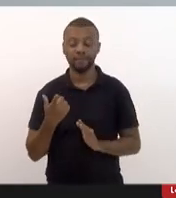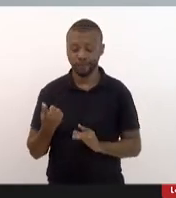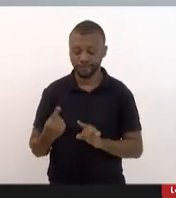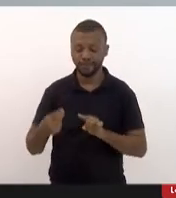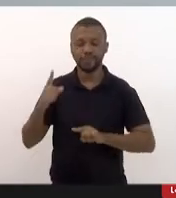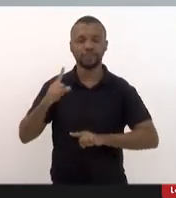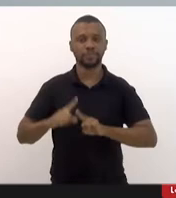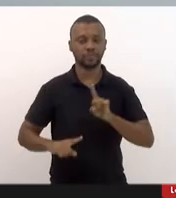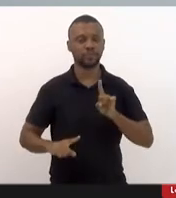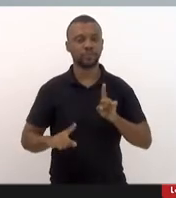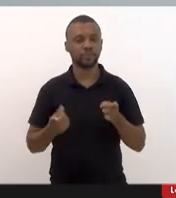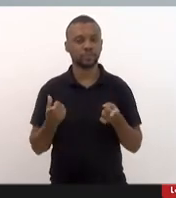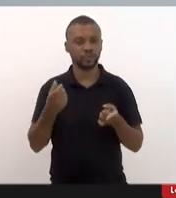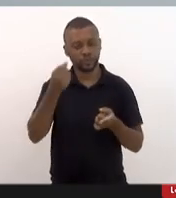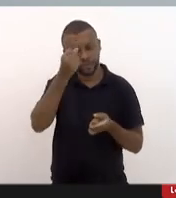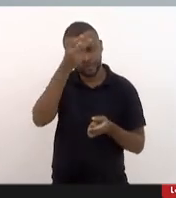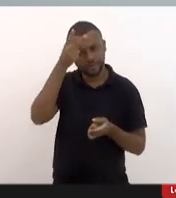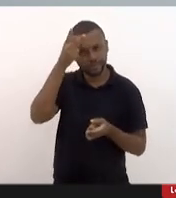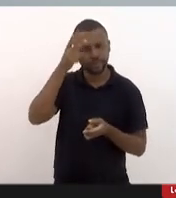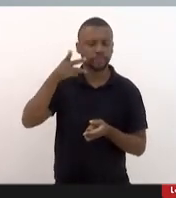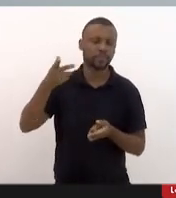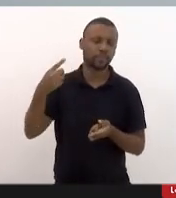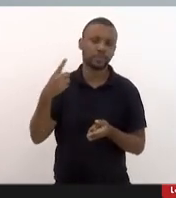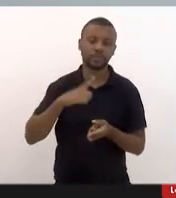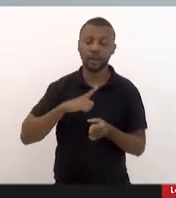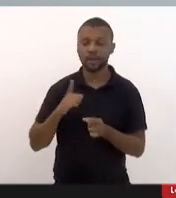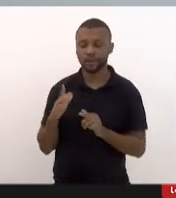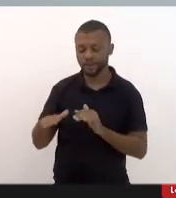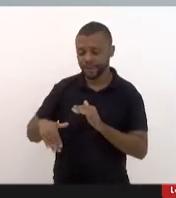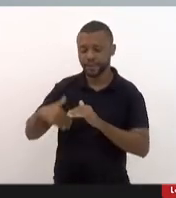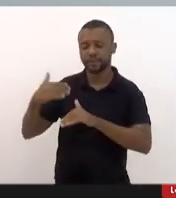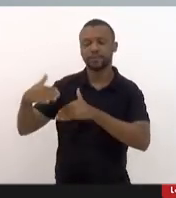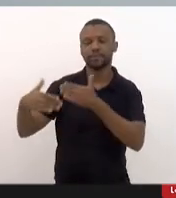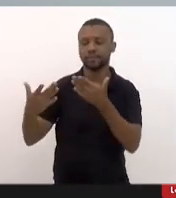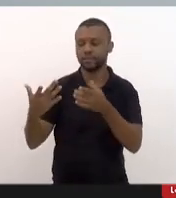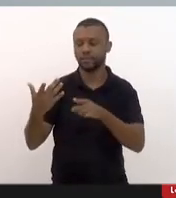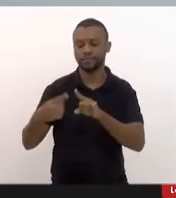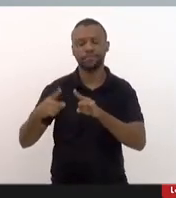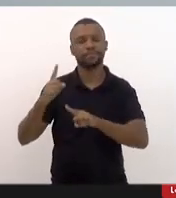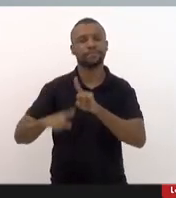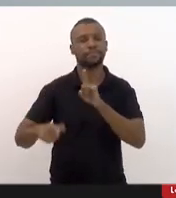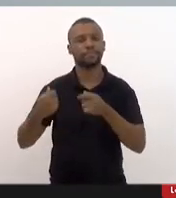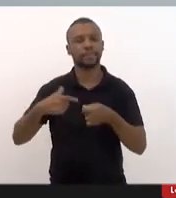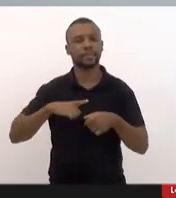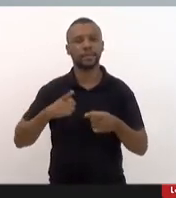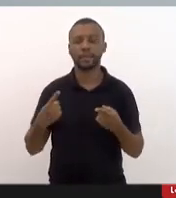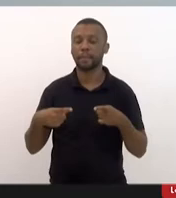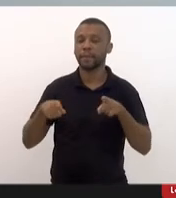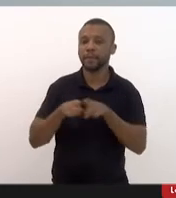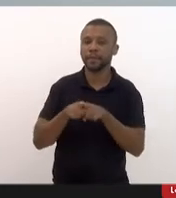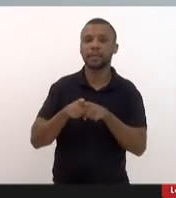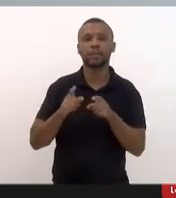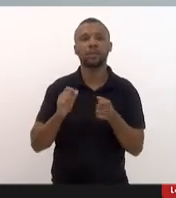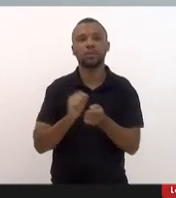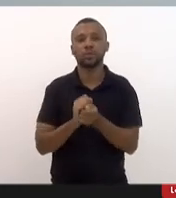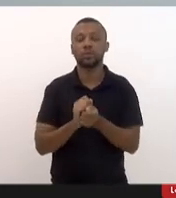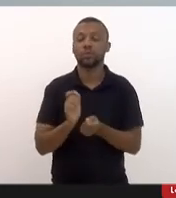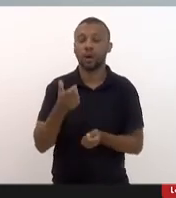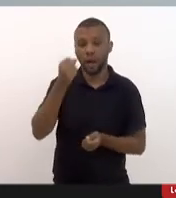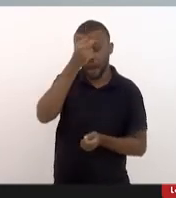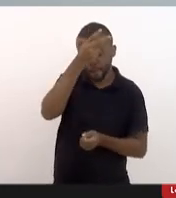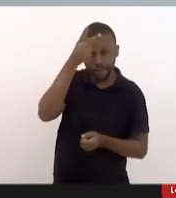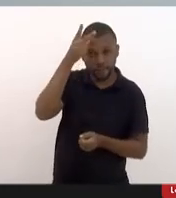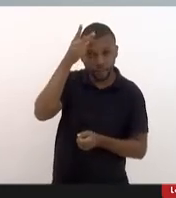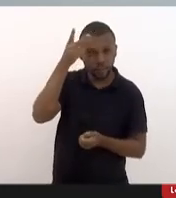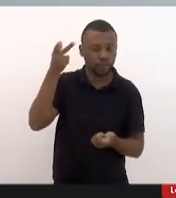desenvolvimento e o que mais que houver de crescimento, tem que ter essa parceria junto ao executivo da cidade,